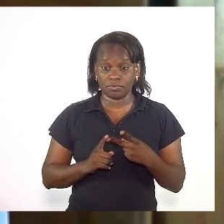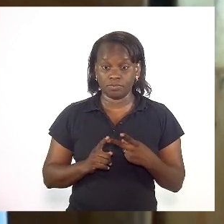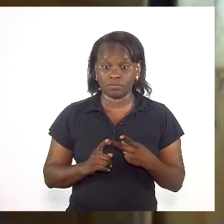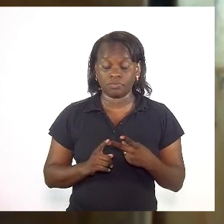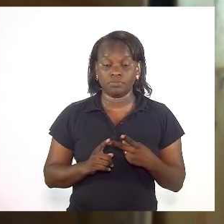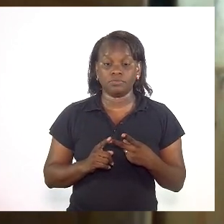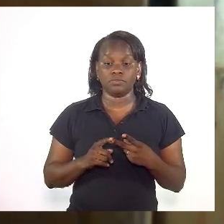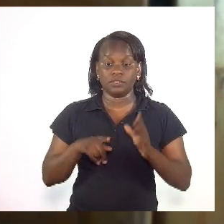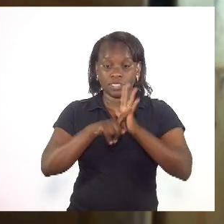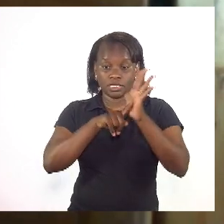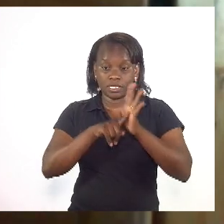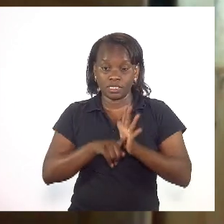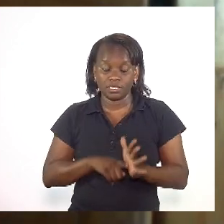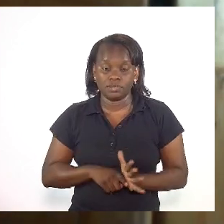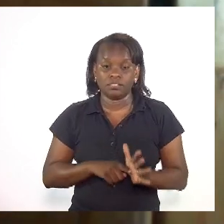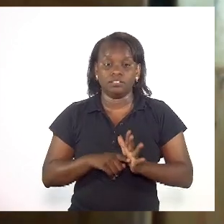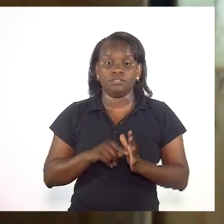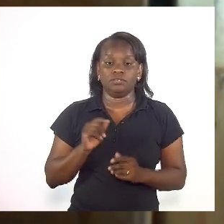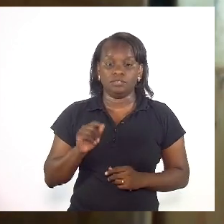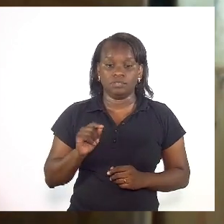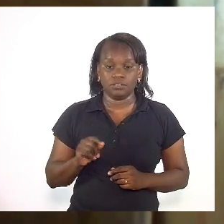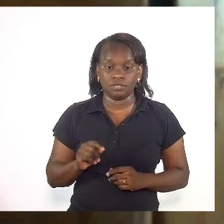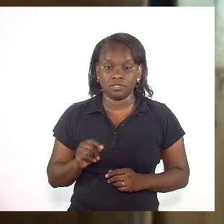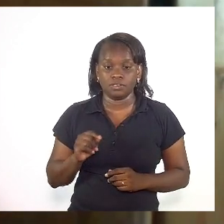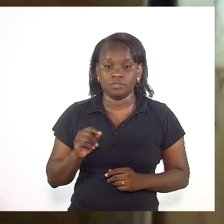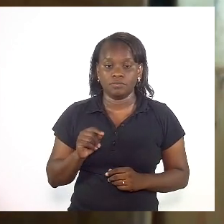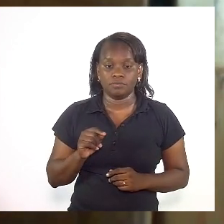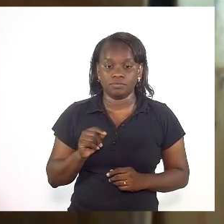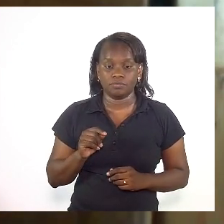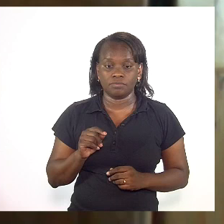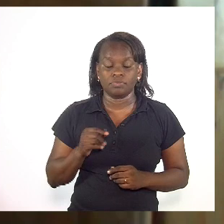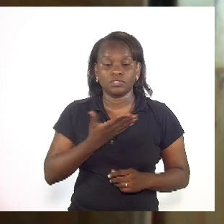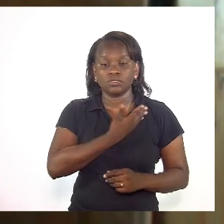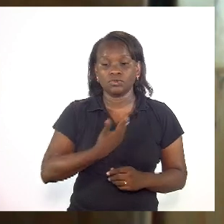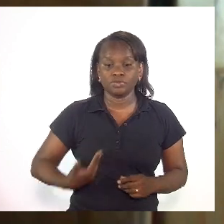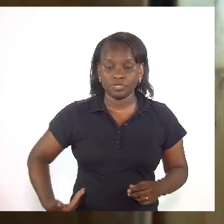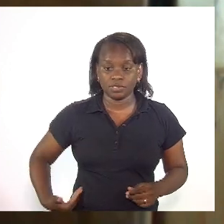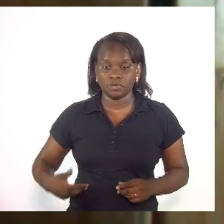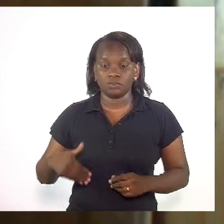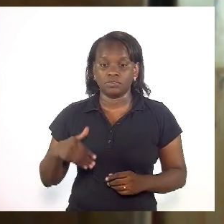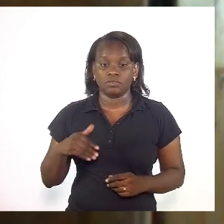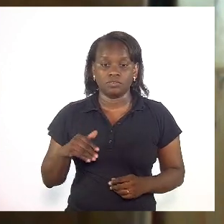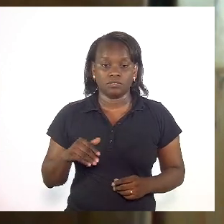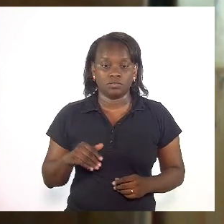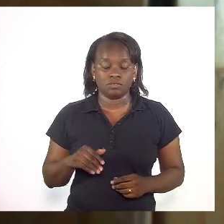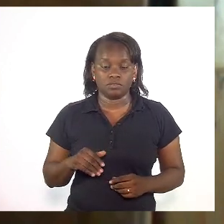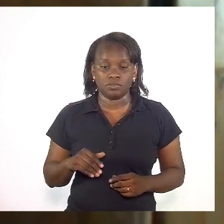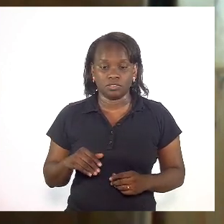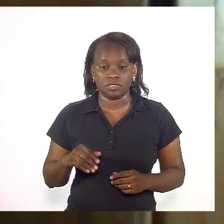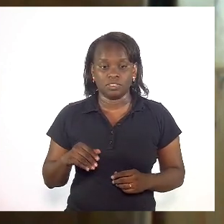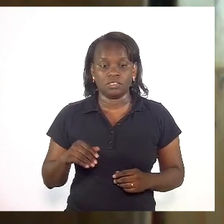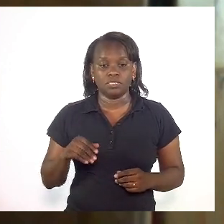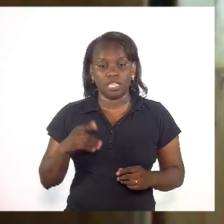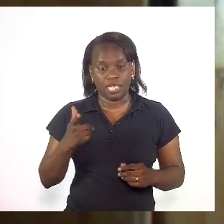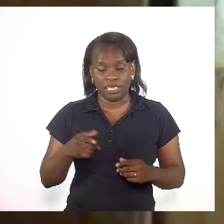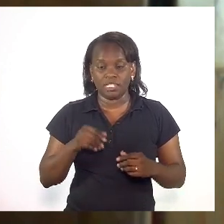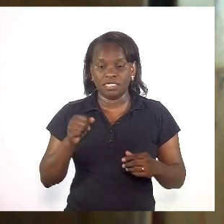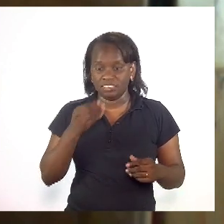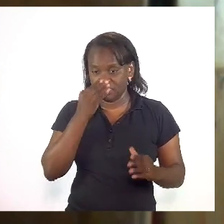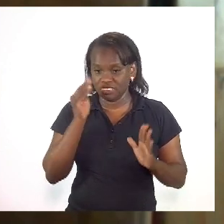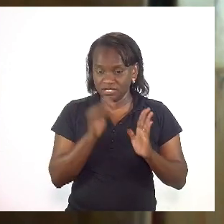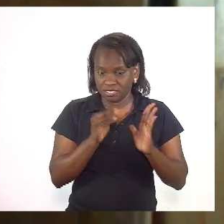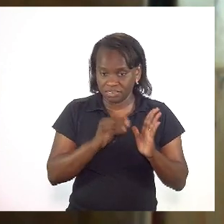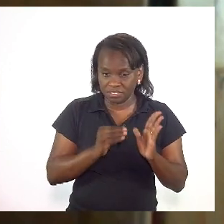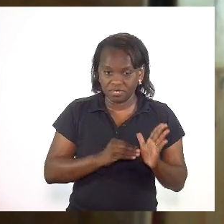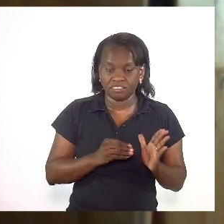O segundo viés de análise é do ponto de vista que o governador ter infringido, sob